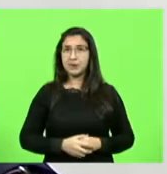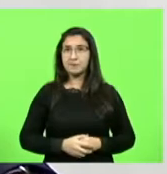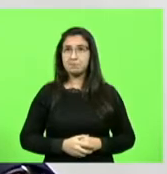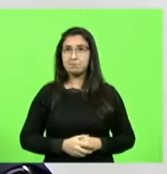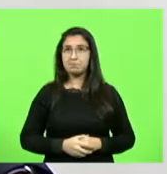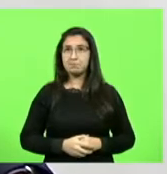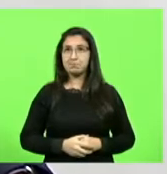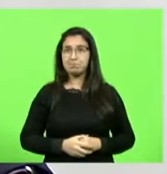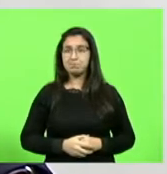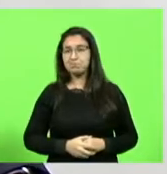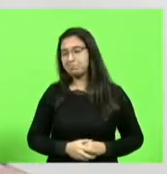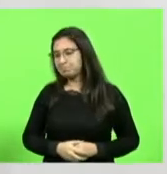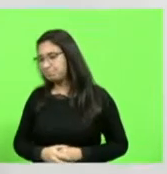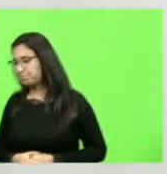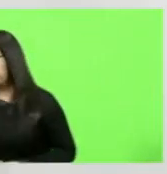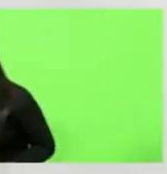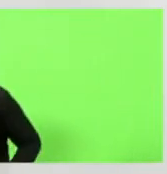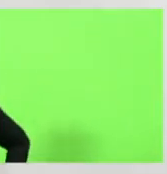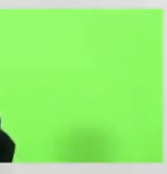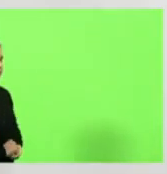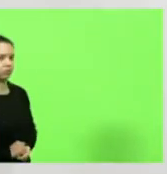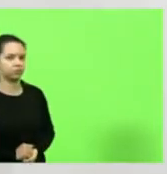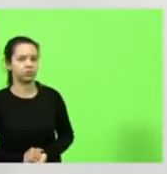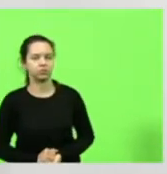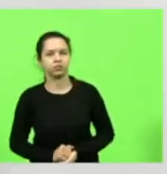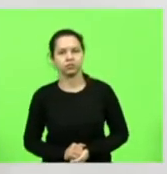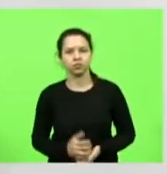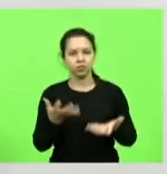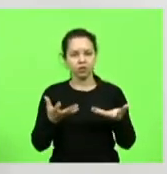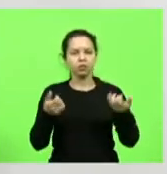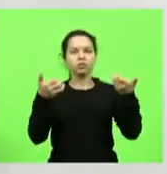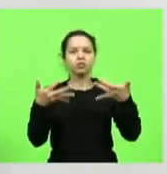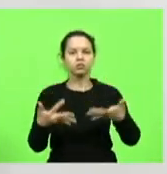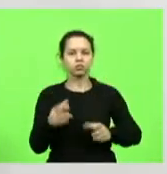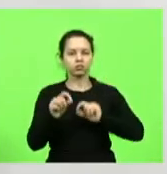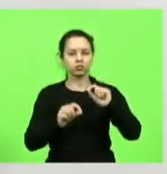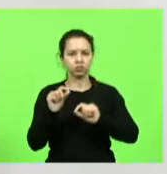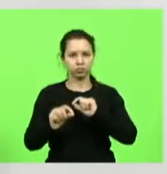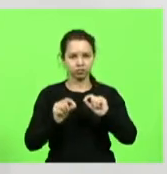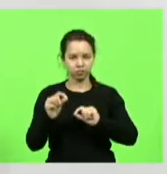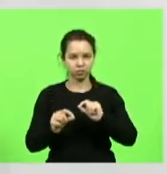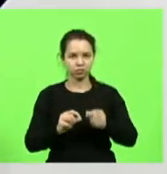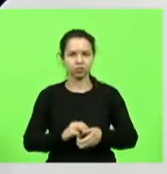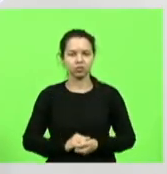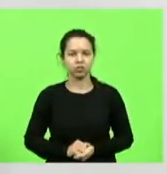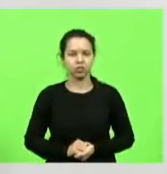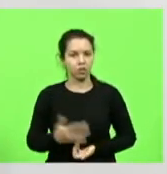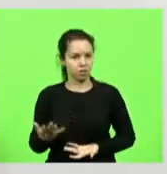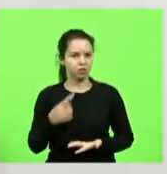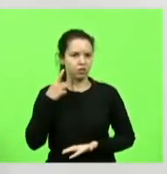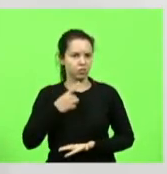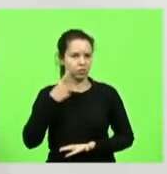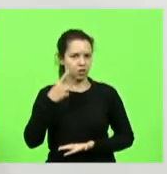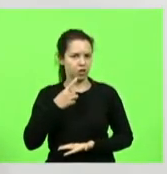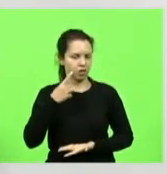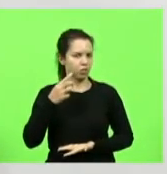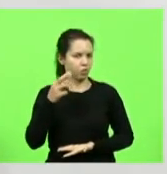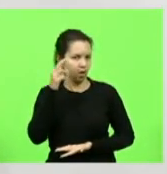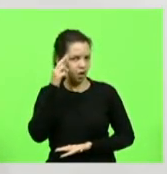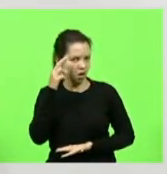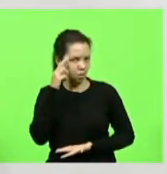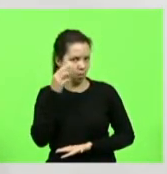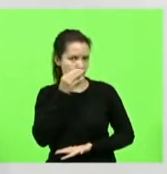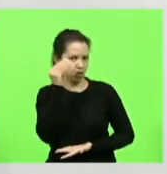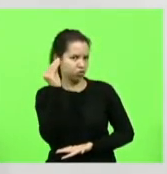Nem o veto. Quero dizer, não para o deputado Alba,